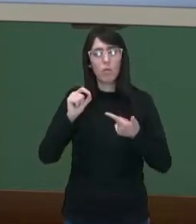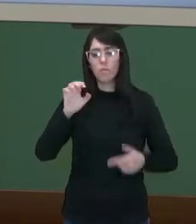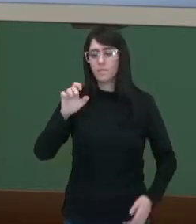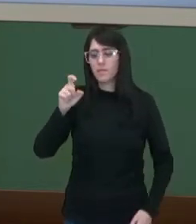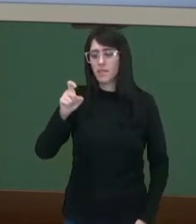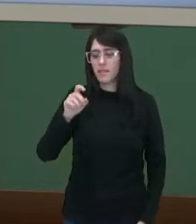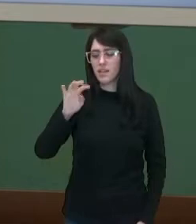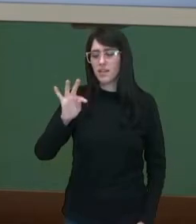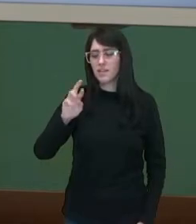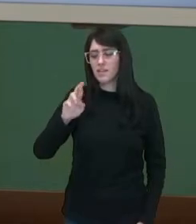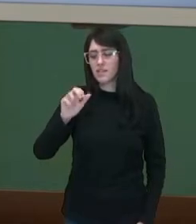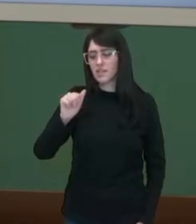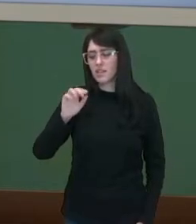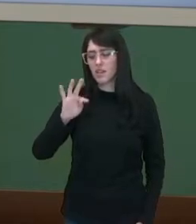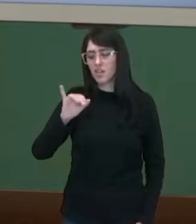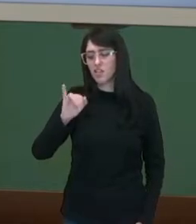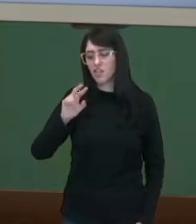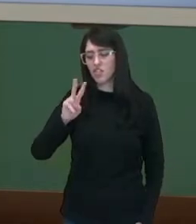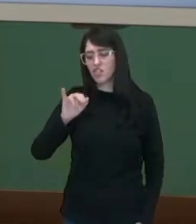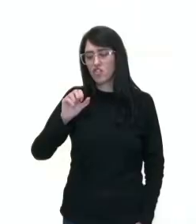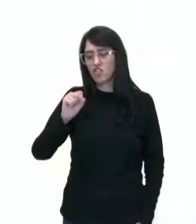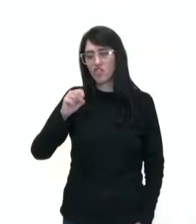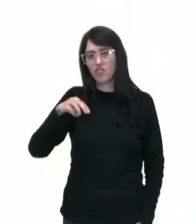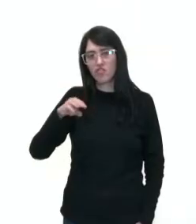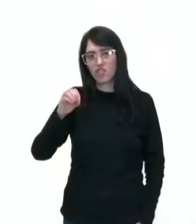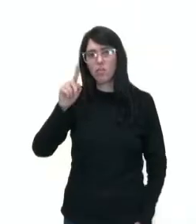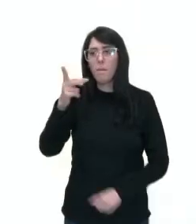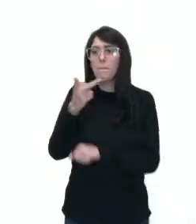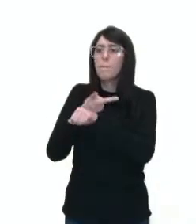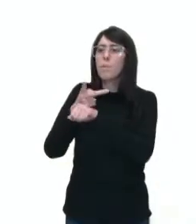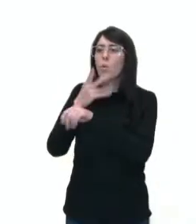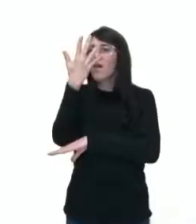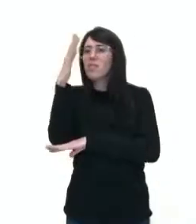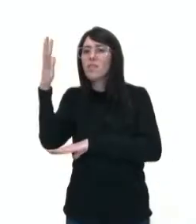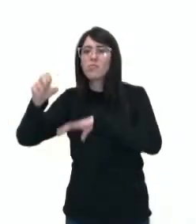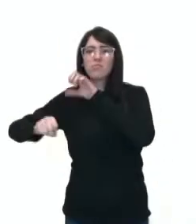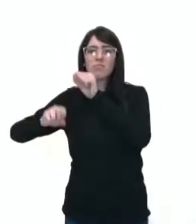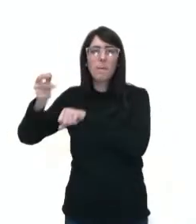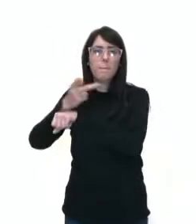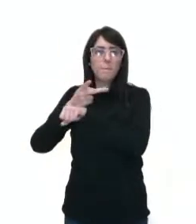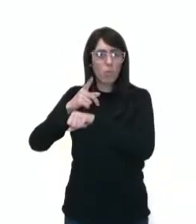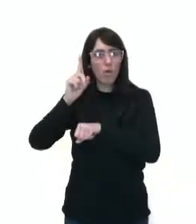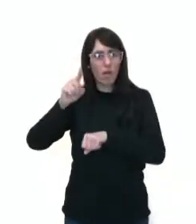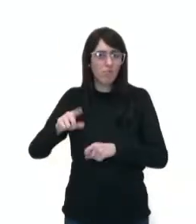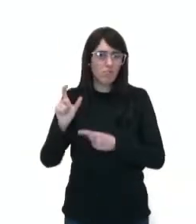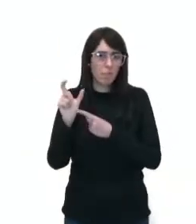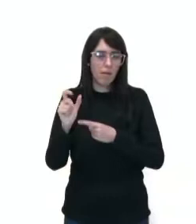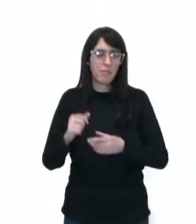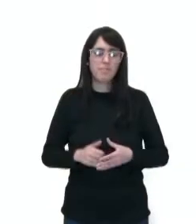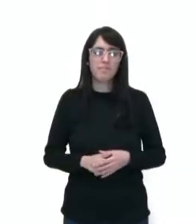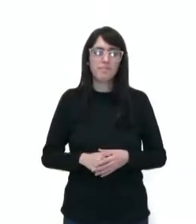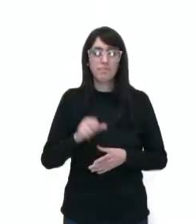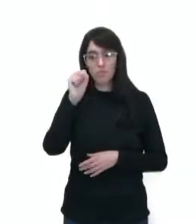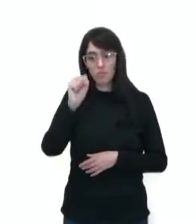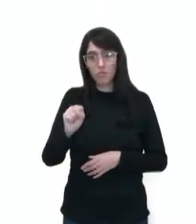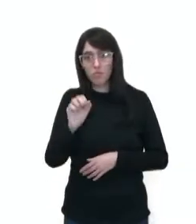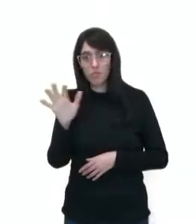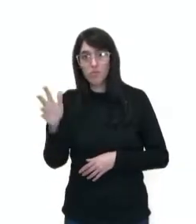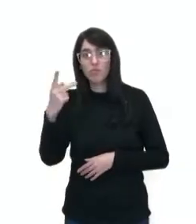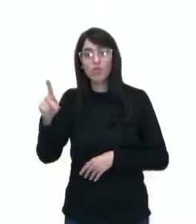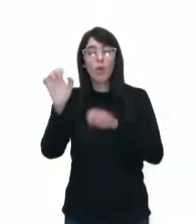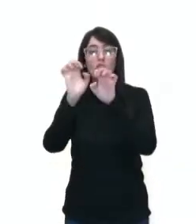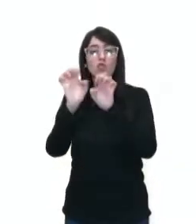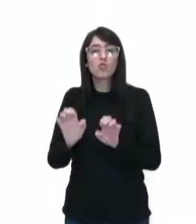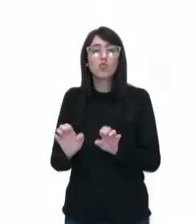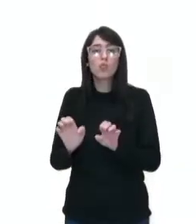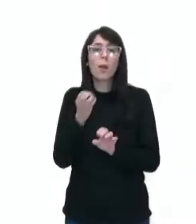mineral, extrair da natureza recursos minerais. A estrutura geológica do Sudeste é uma característica